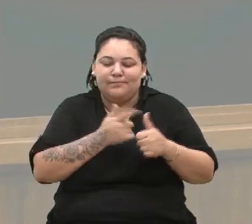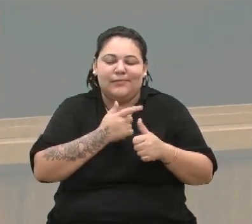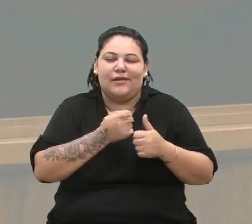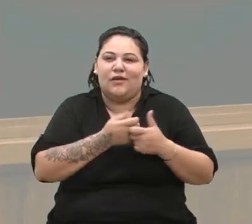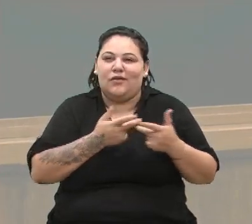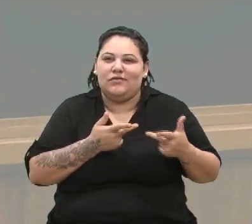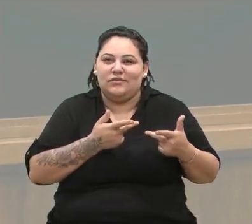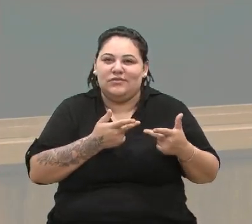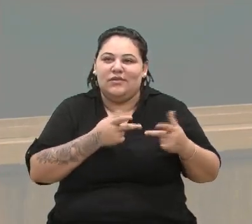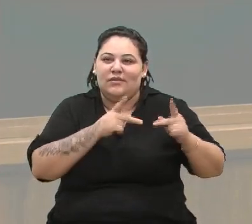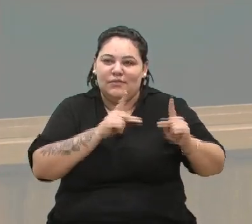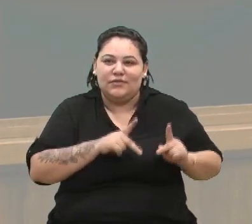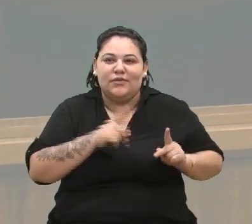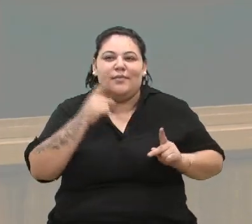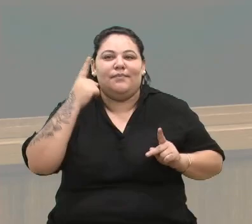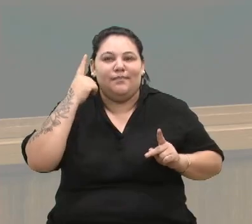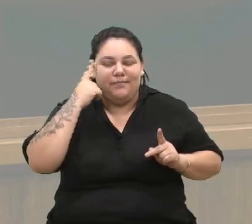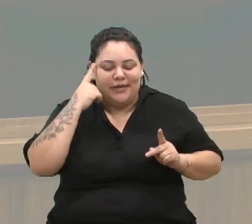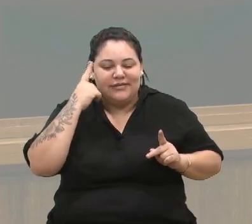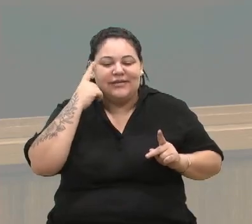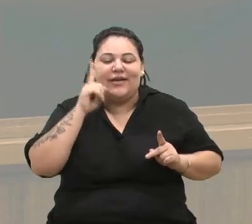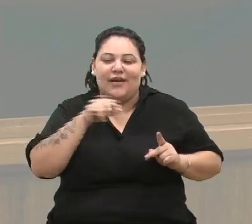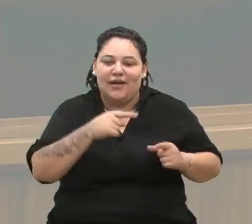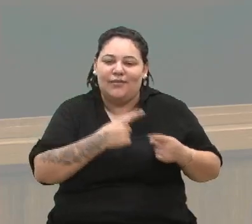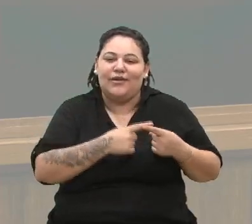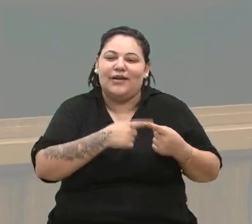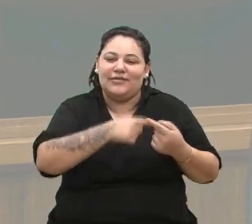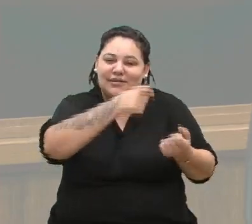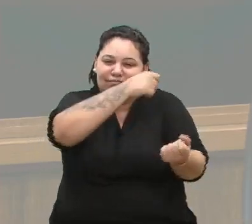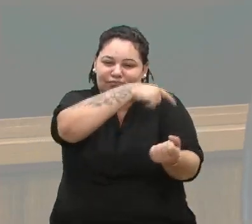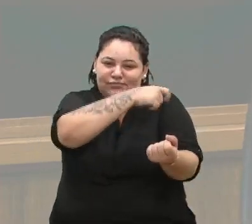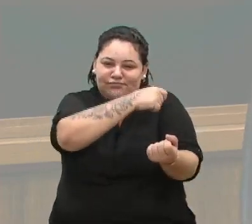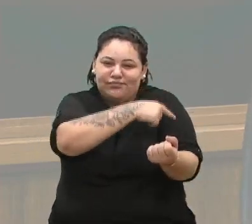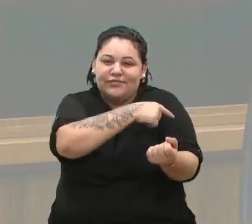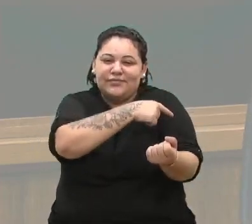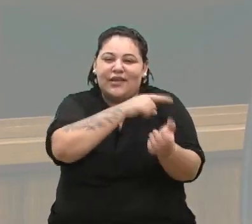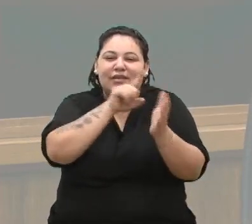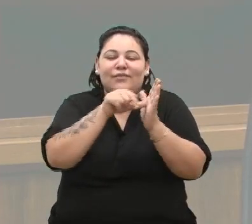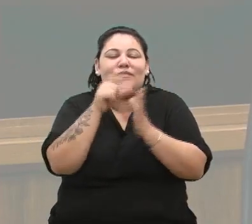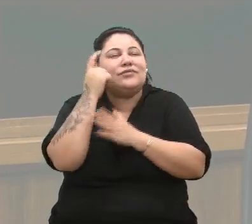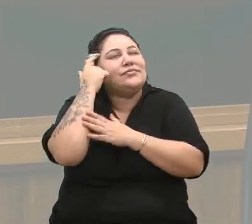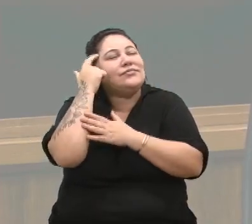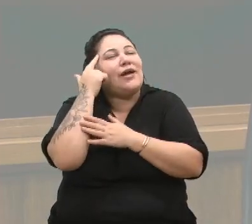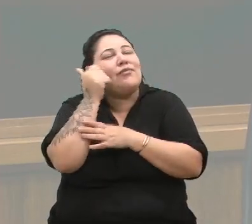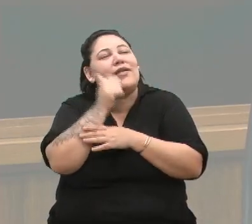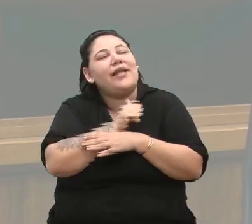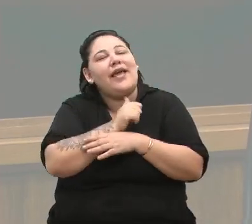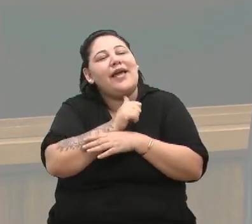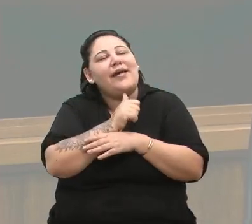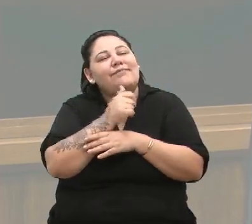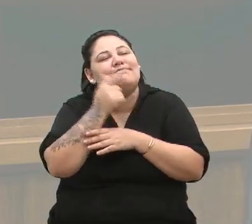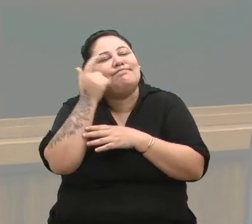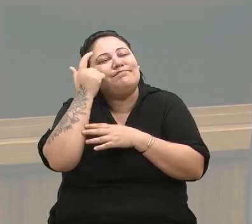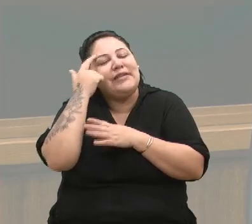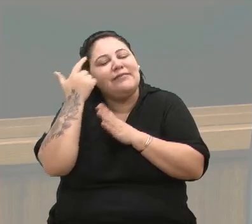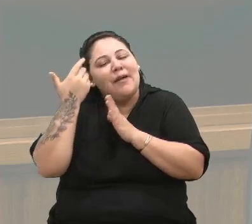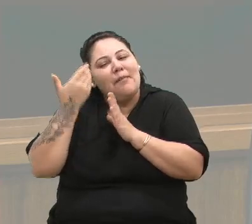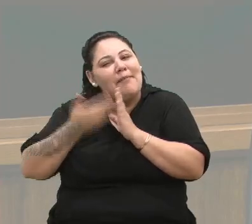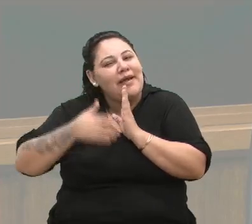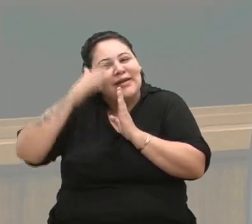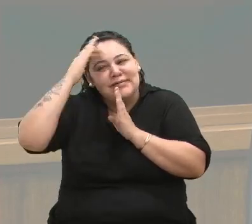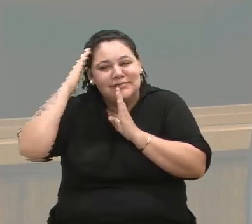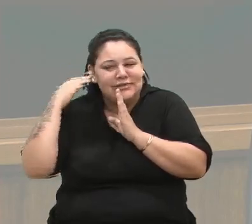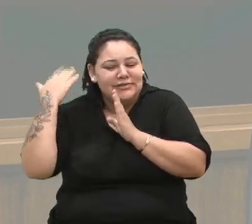é a questão da quimioterapia, do cabelo, de ficar... a questão da aparência aqui é